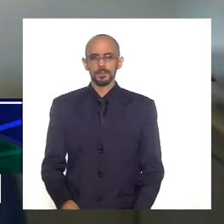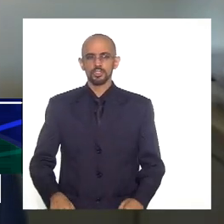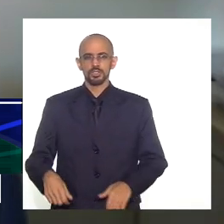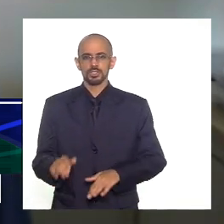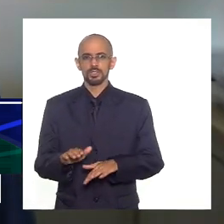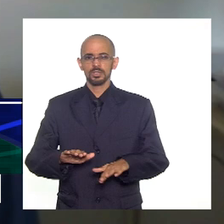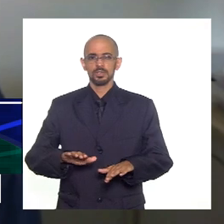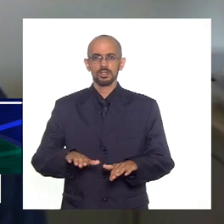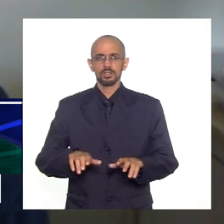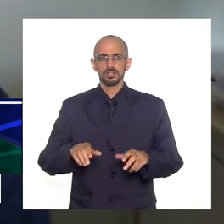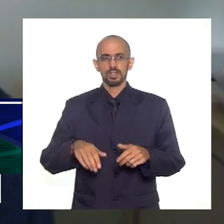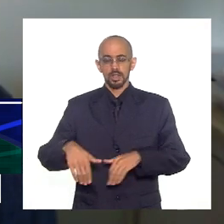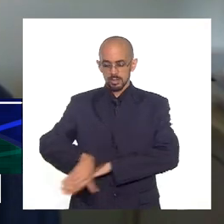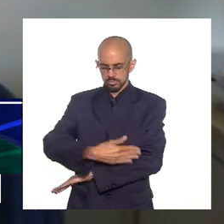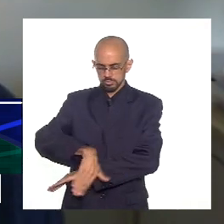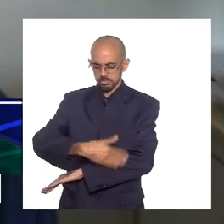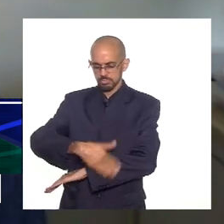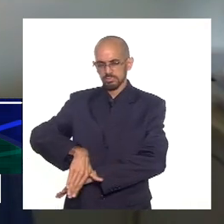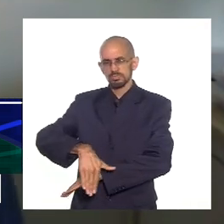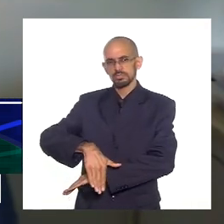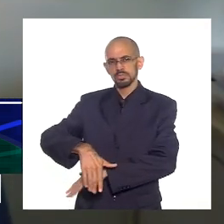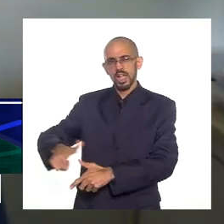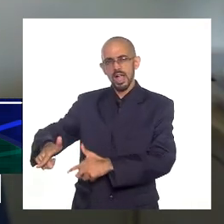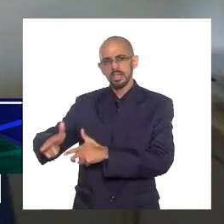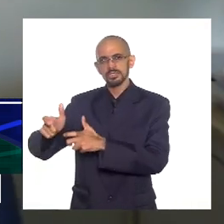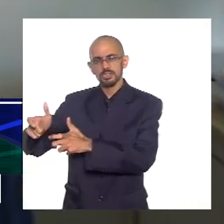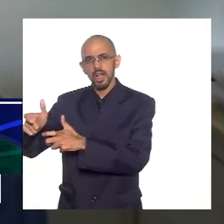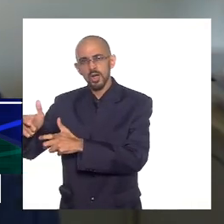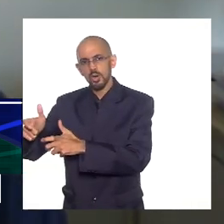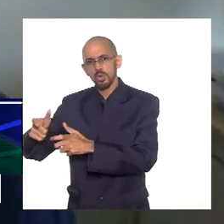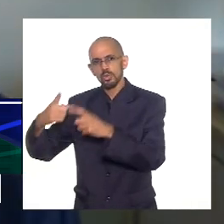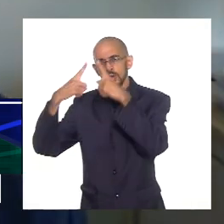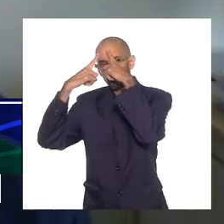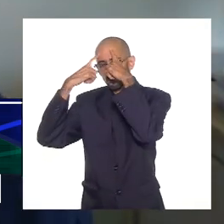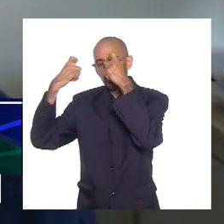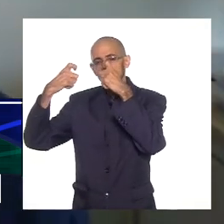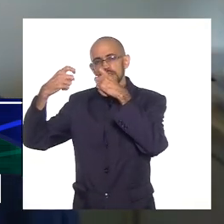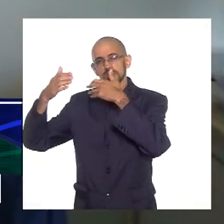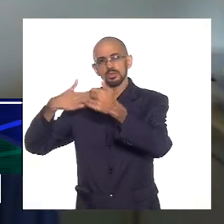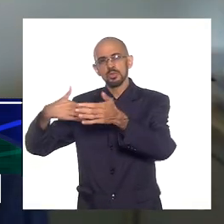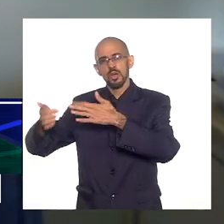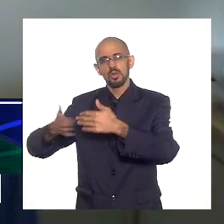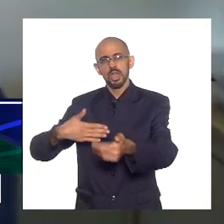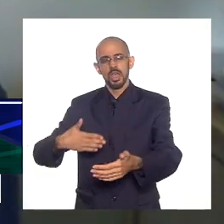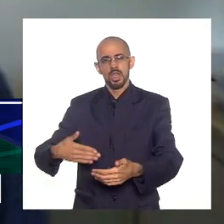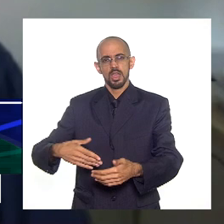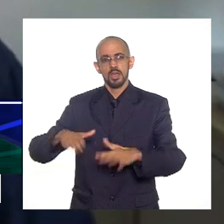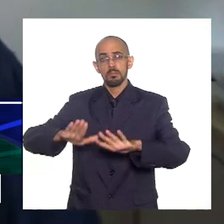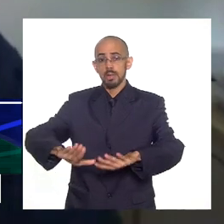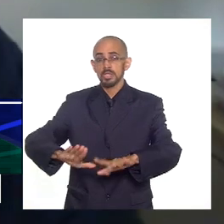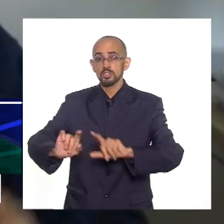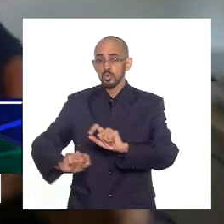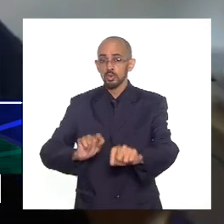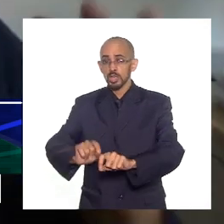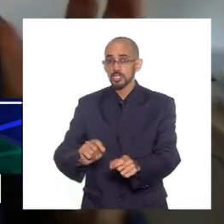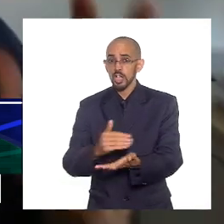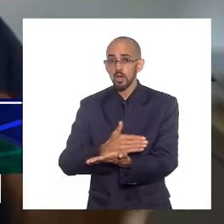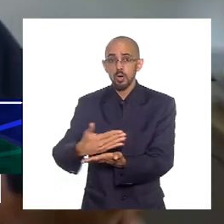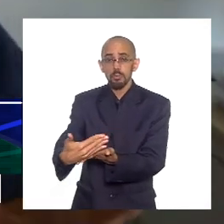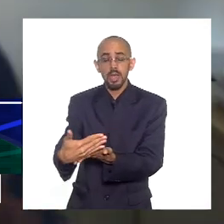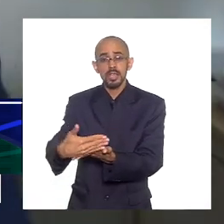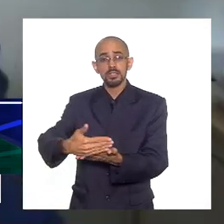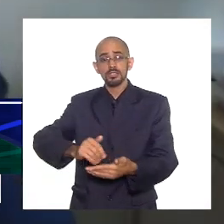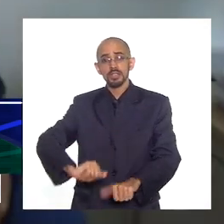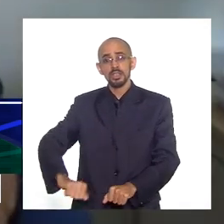contra todos os tipos de assaltos, de agressões e violências. Mas já começa aquele